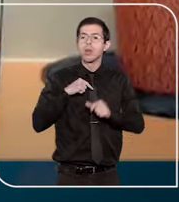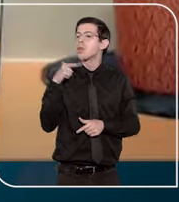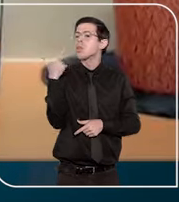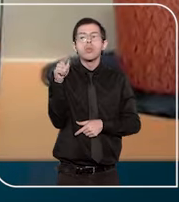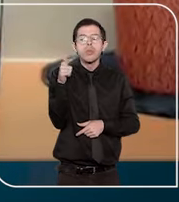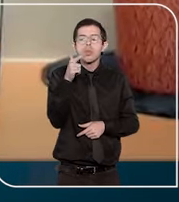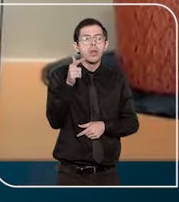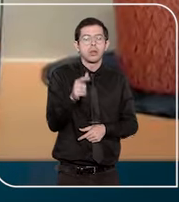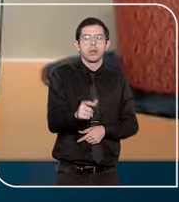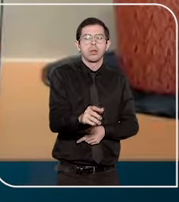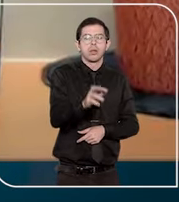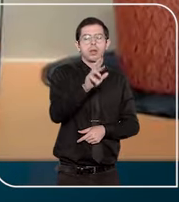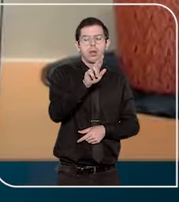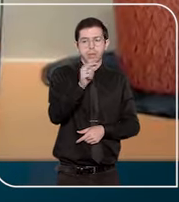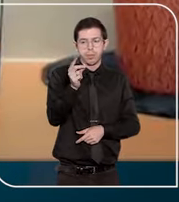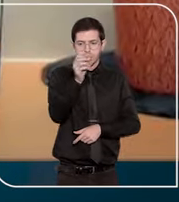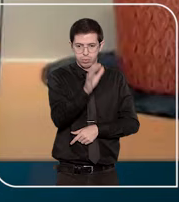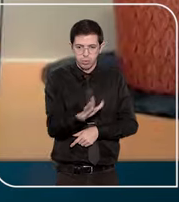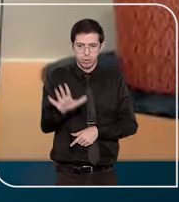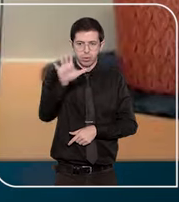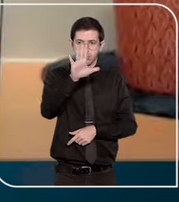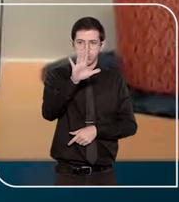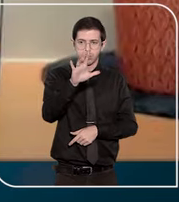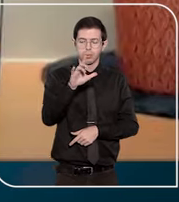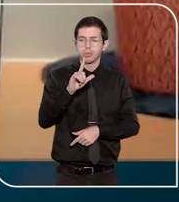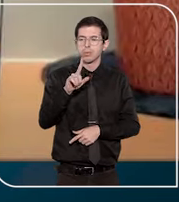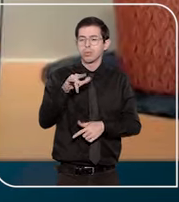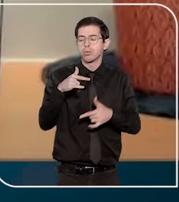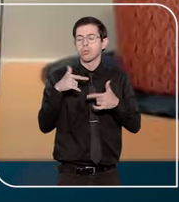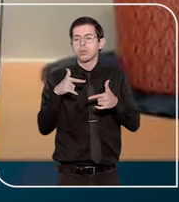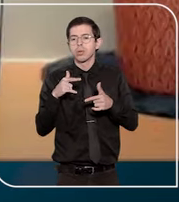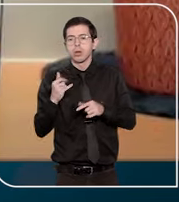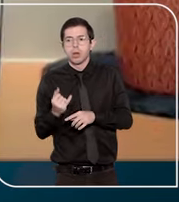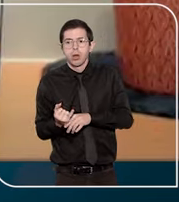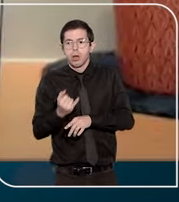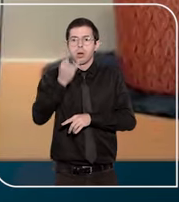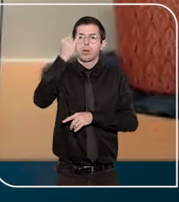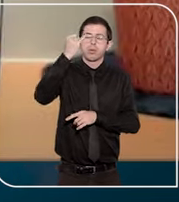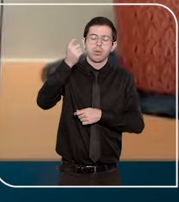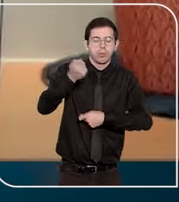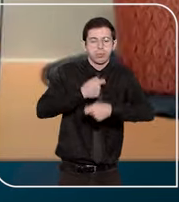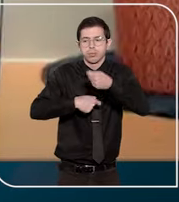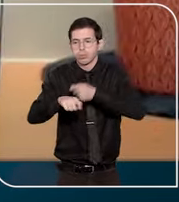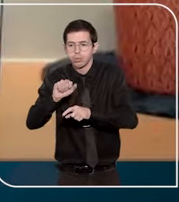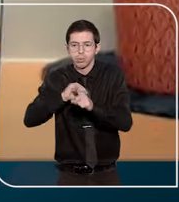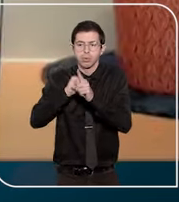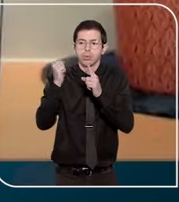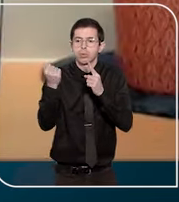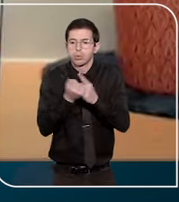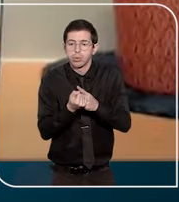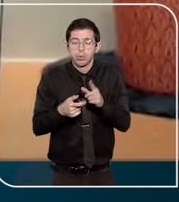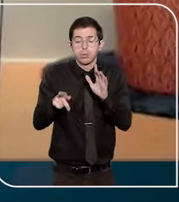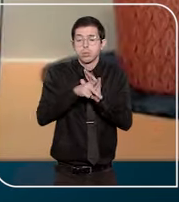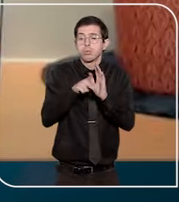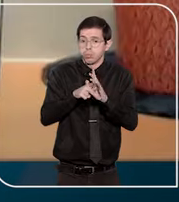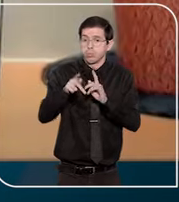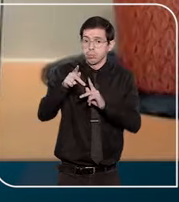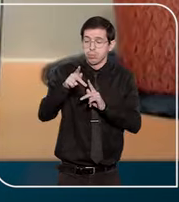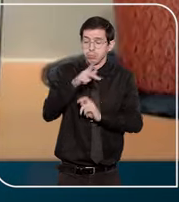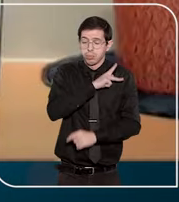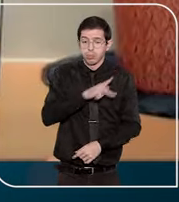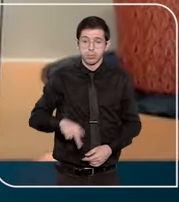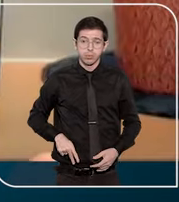repercussão geral. Como o doutor Dentes mencionou, não tem relevância jurídica, econômica, social, nem política.